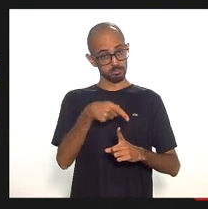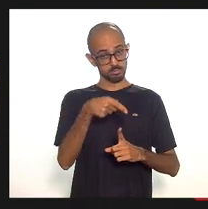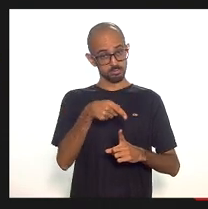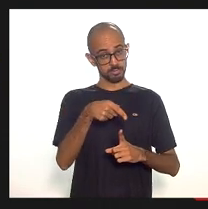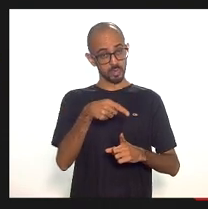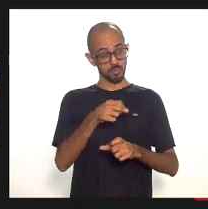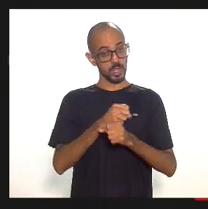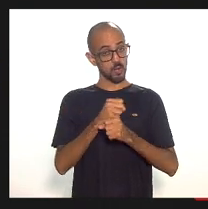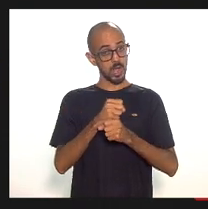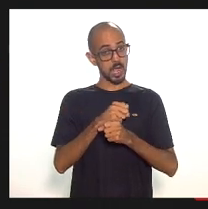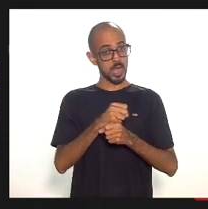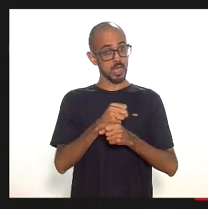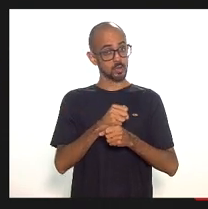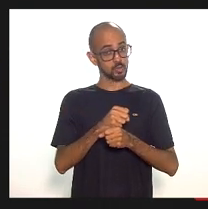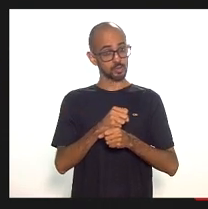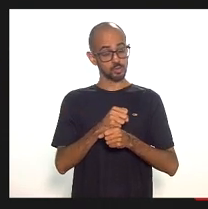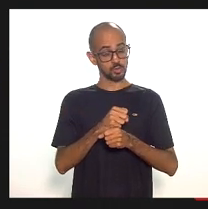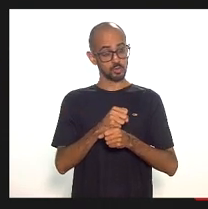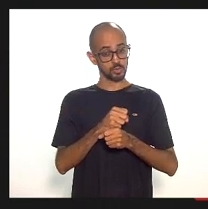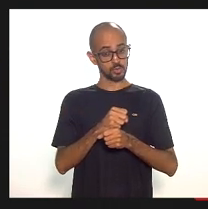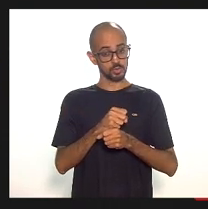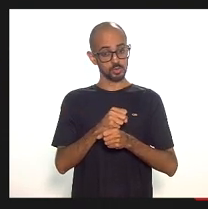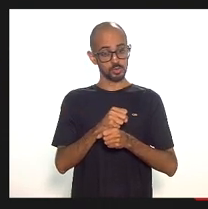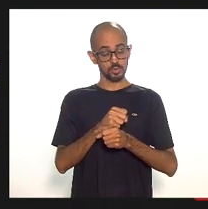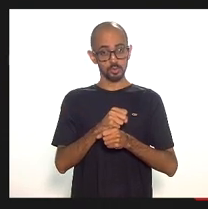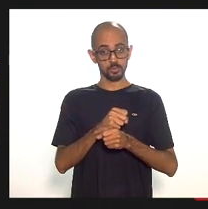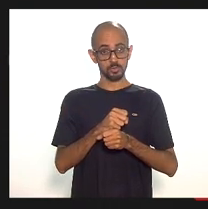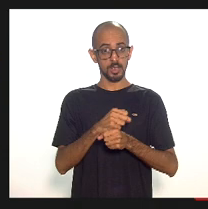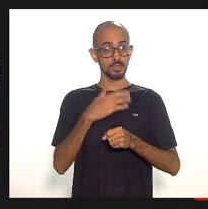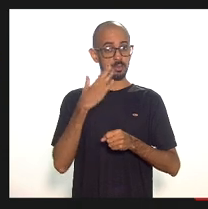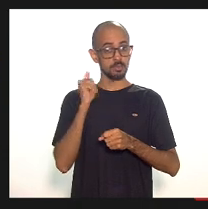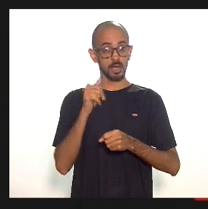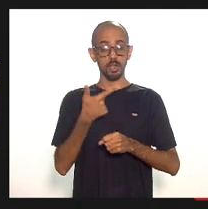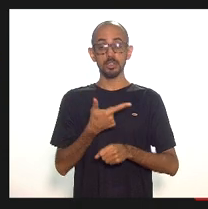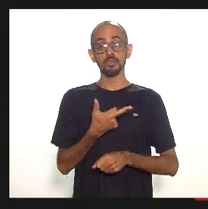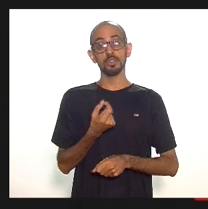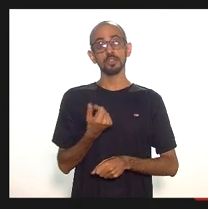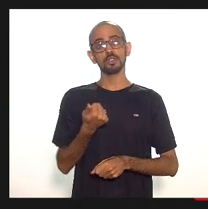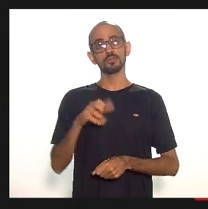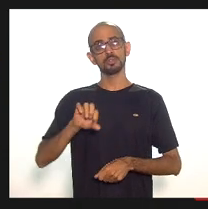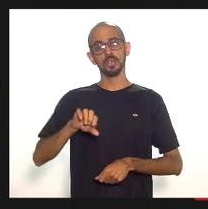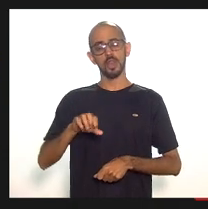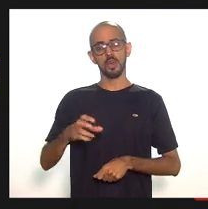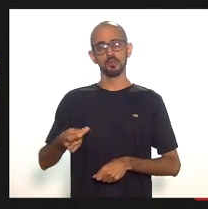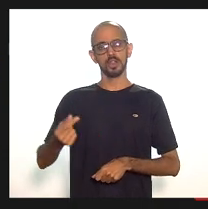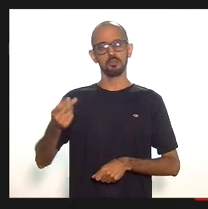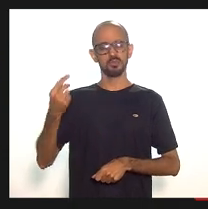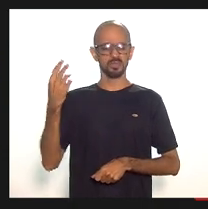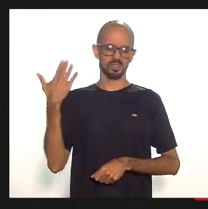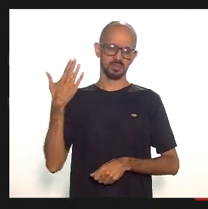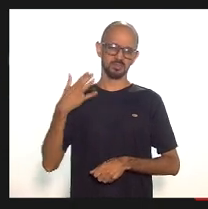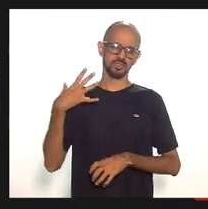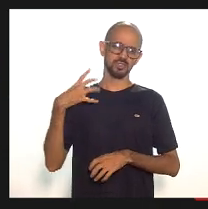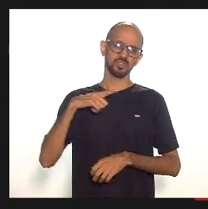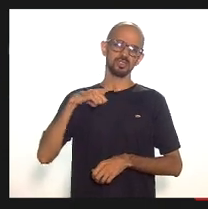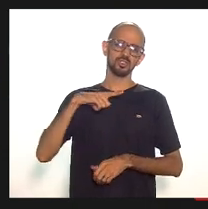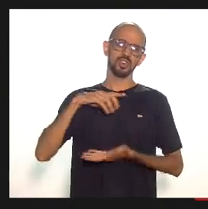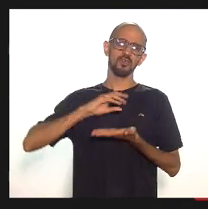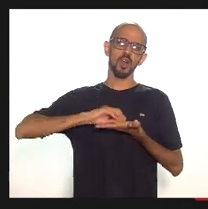das unidades fazendo esse levantamento, isso em 2019, que faltavam um total de 8 mil,